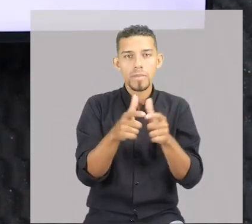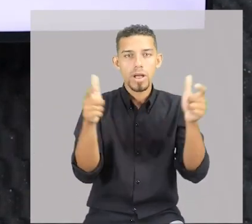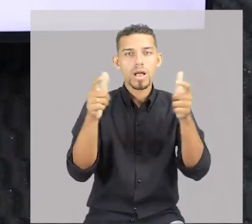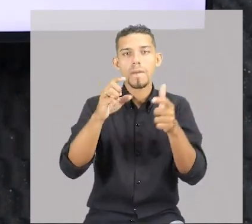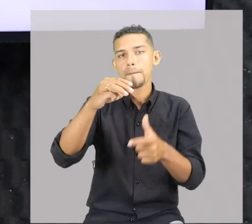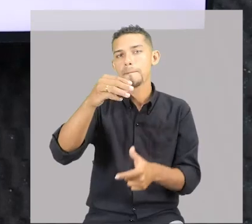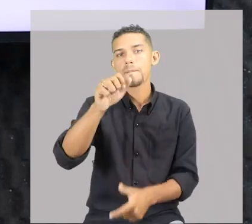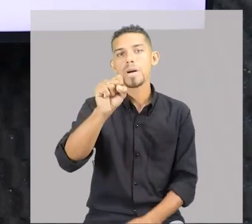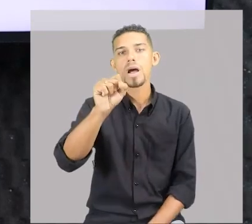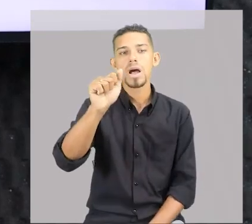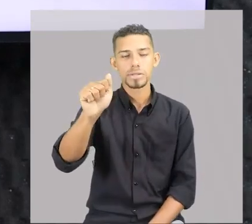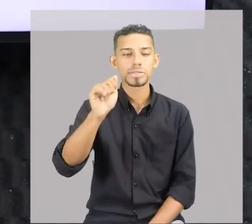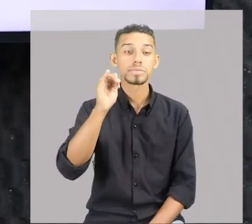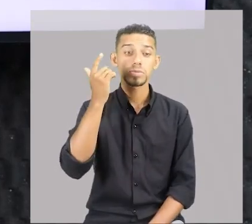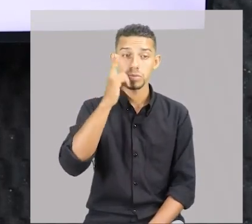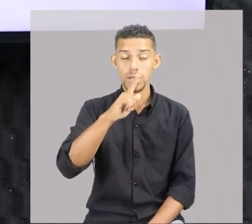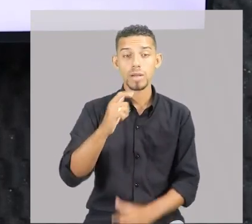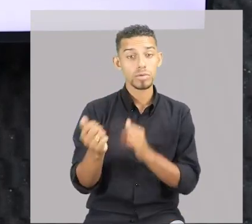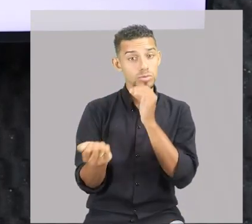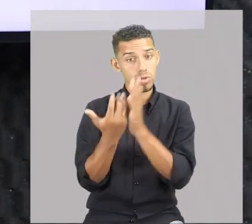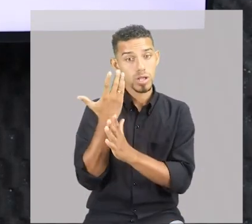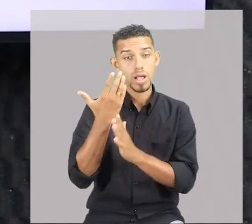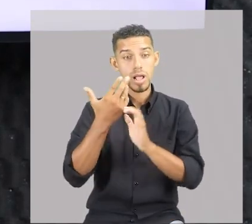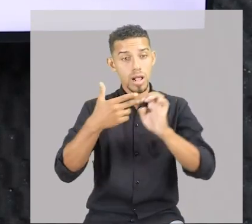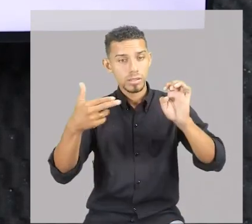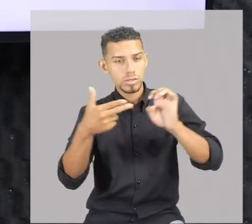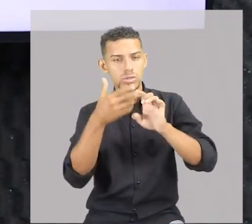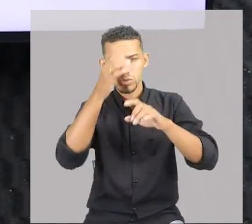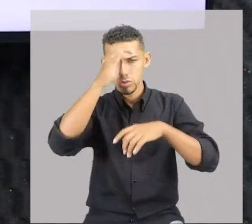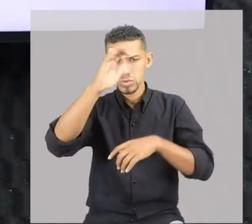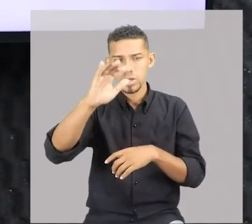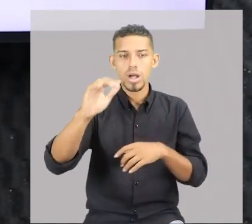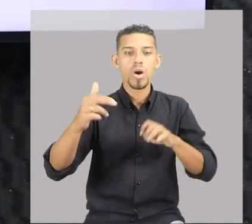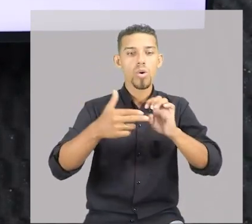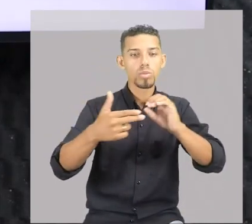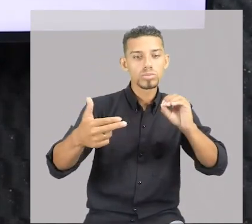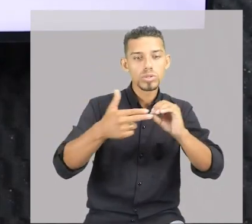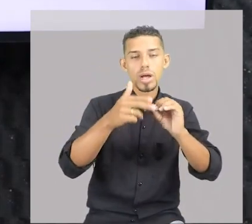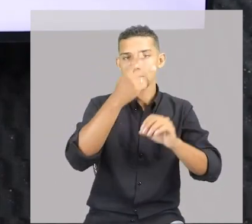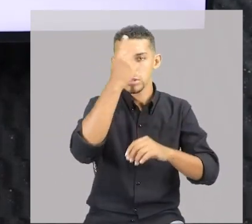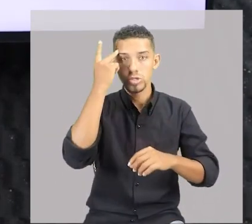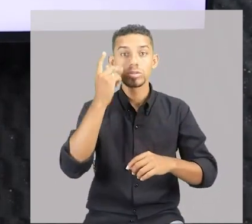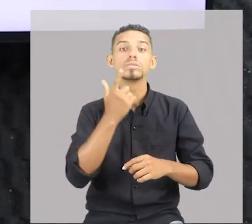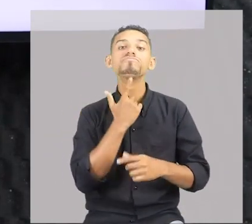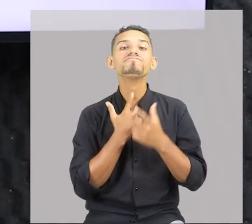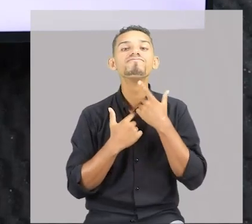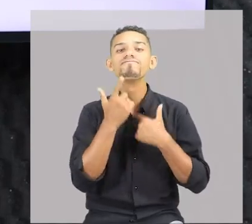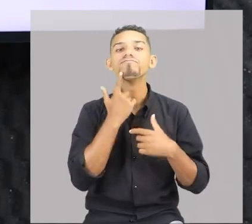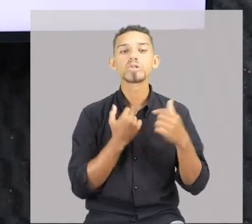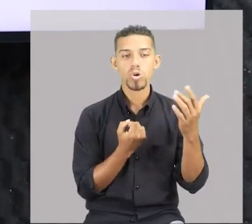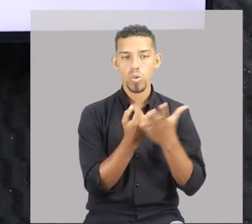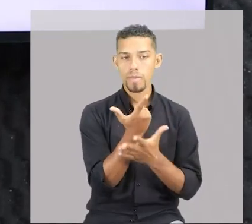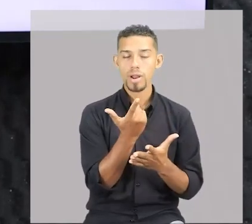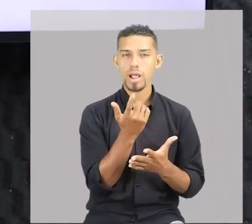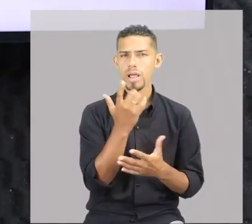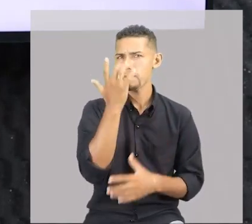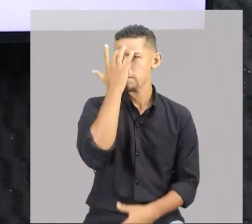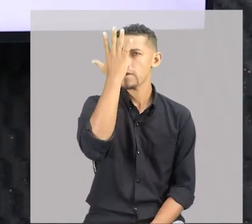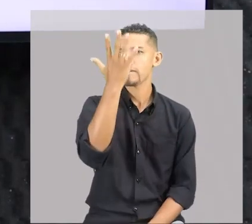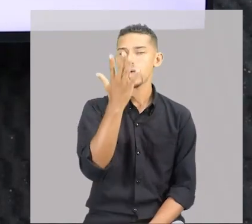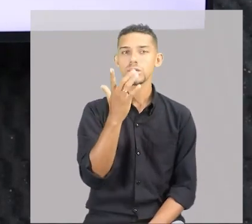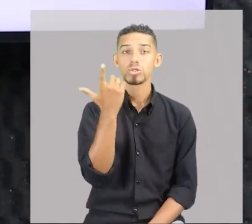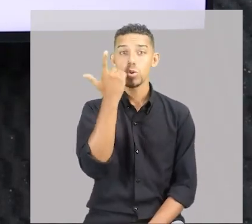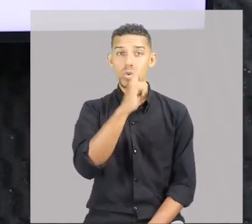massa, produzindo e vendendo elementos culturais como se fossem objetos que as pessoas desejam comprar. Então é bem fácil a